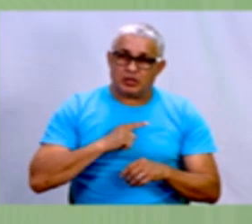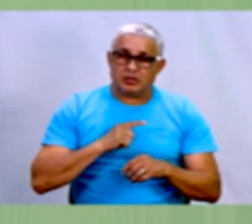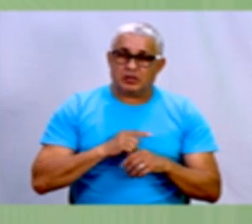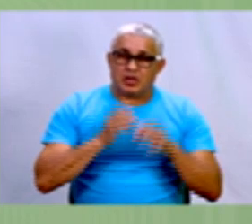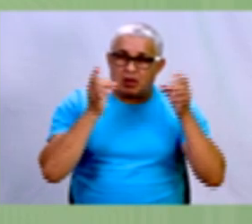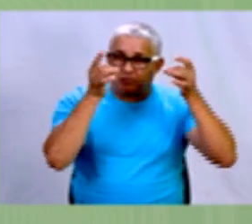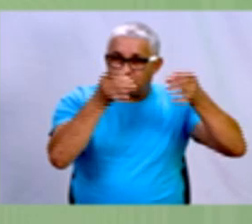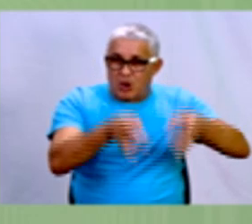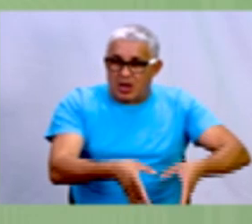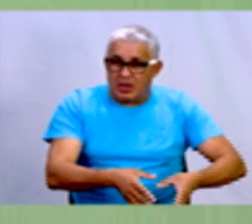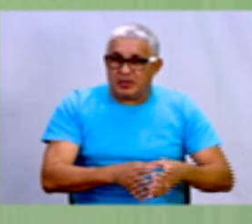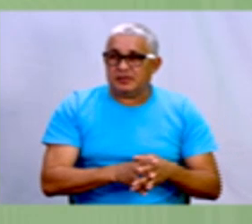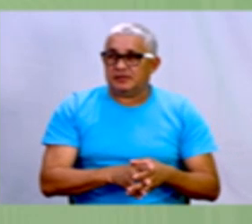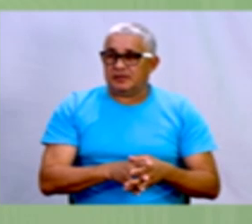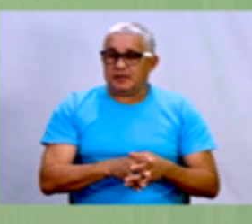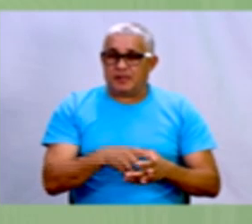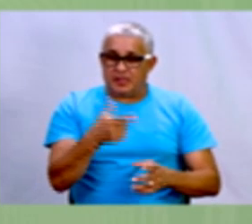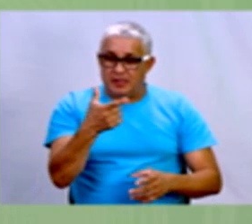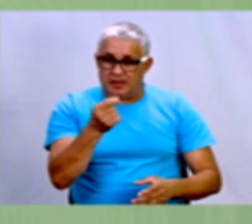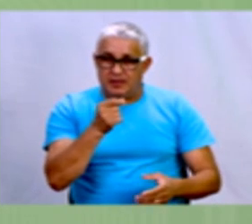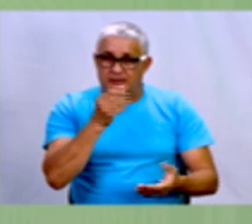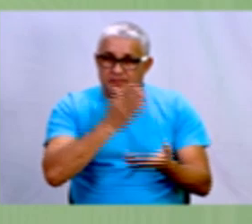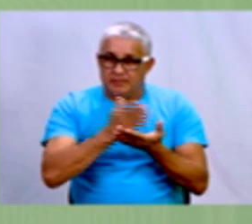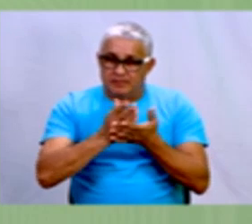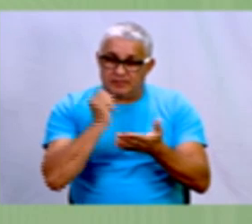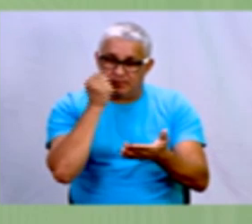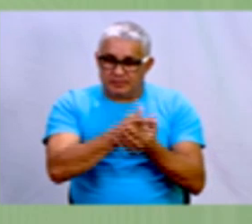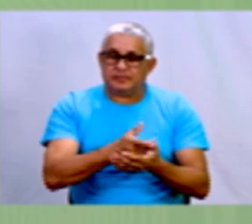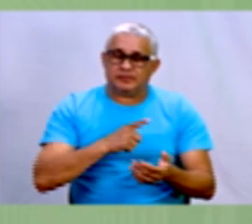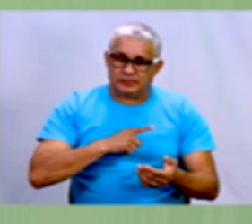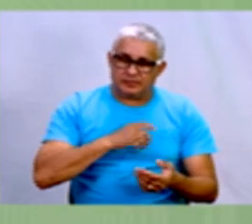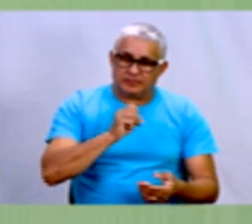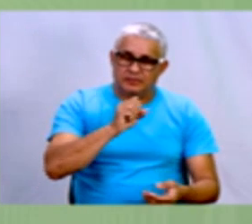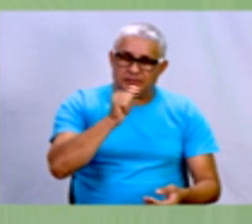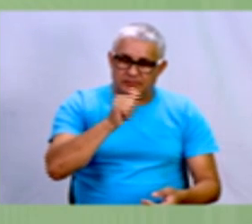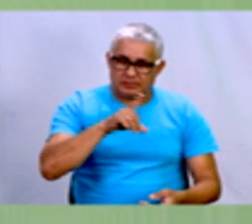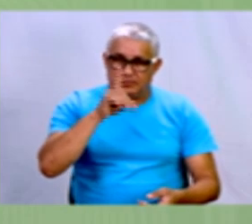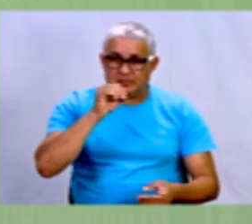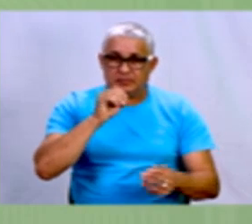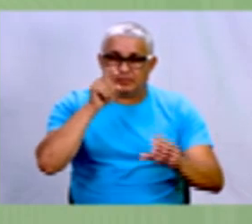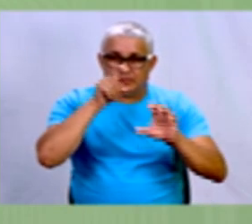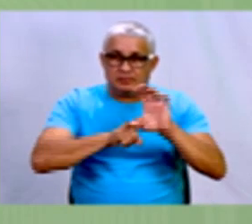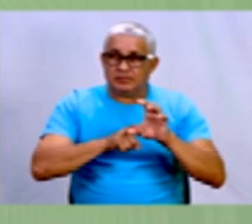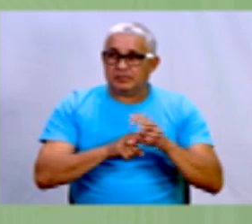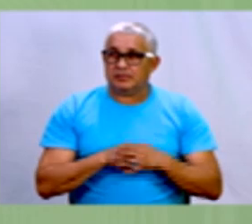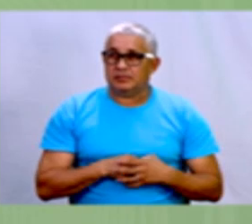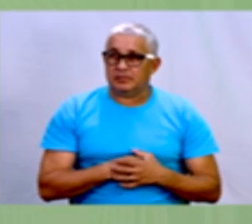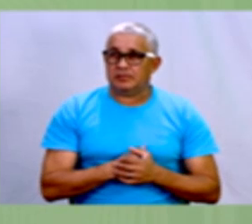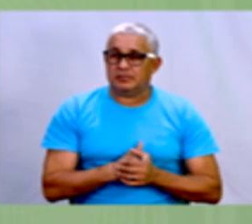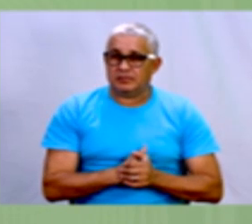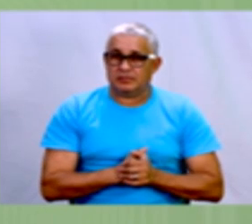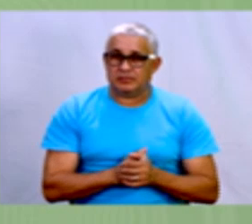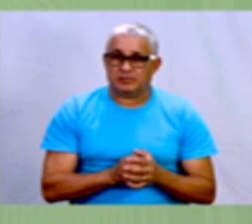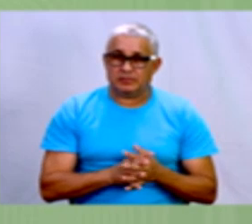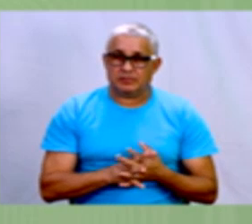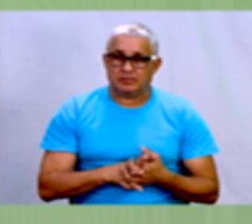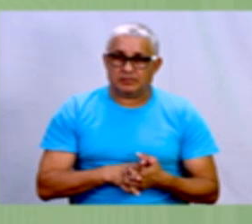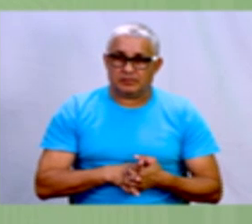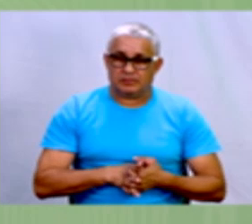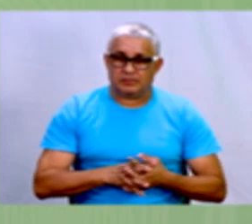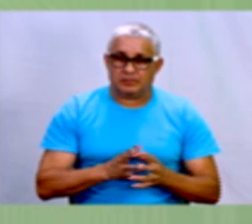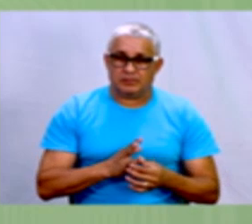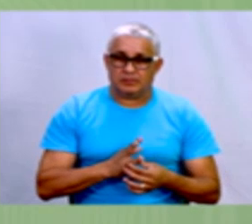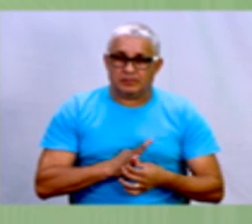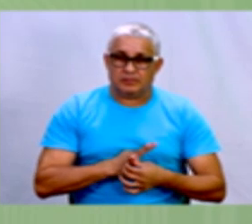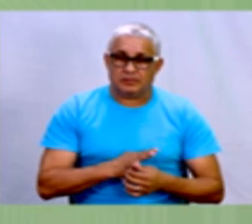após o pagamento da 20ª parcela. Então, eu tenho saldo devedor no tempo que eu estou pedindo, que no